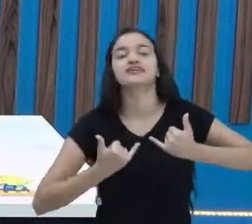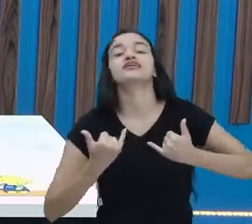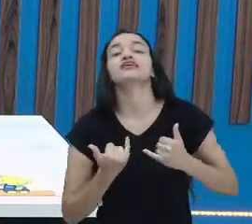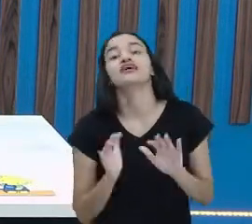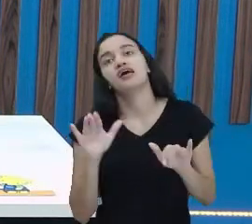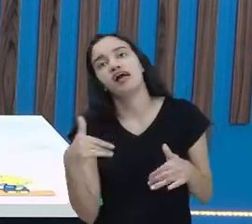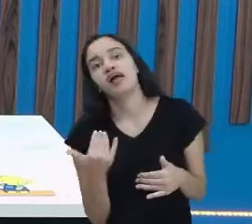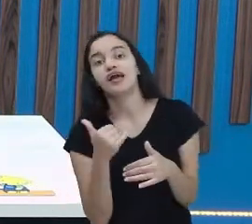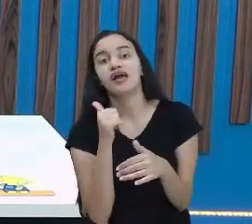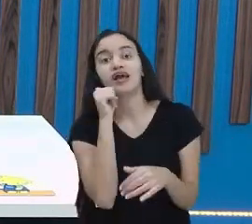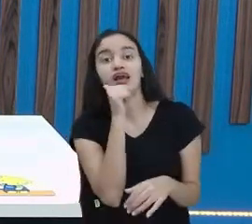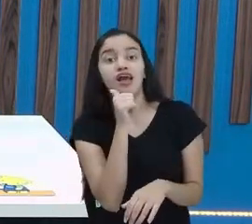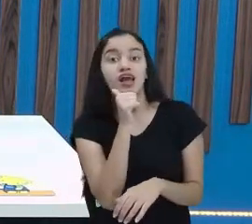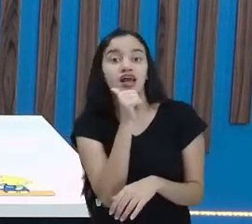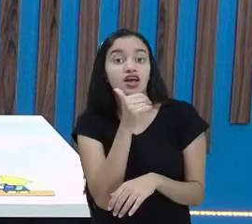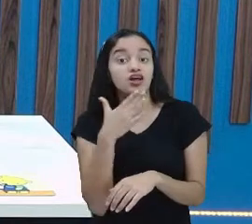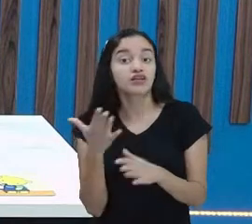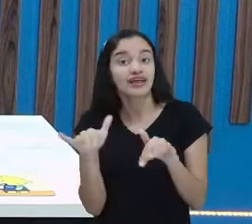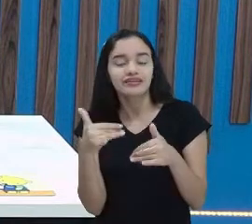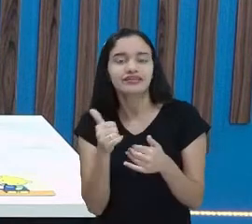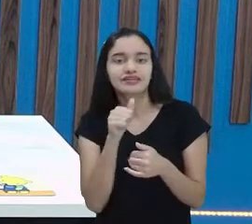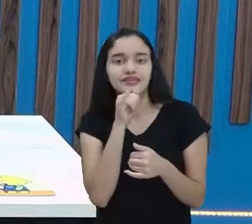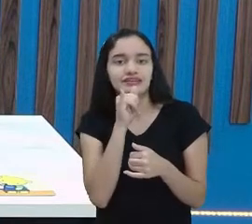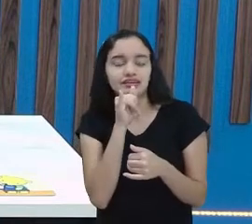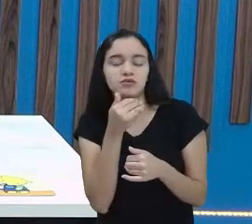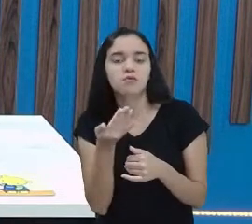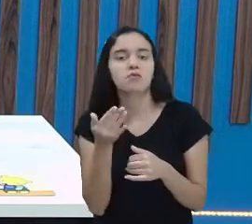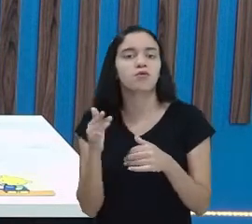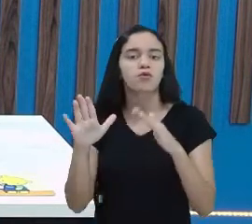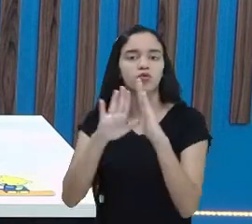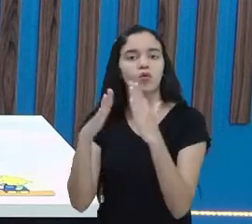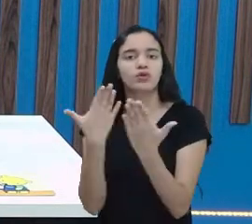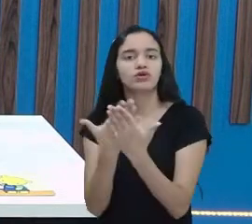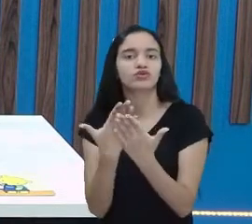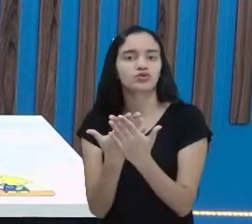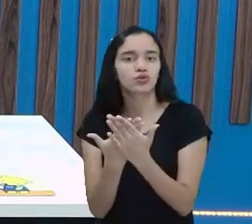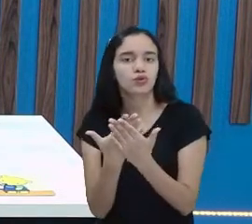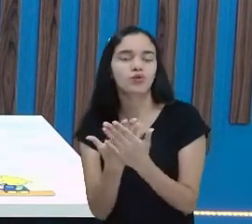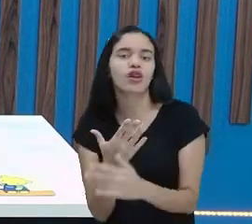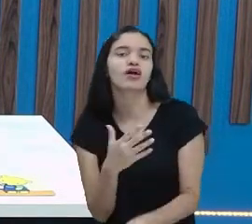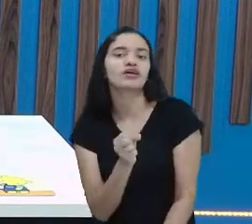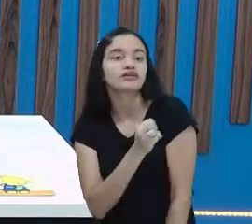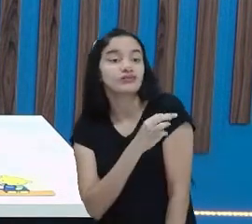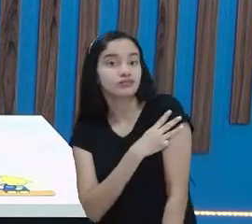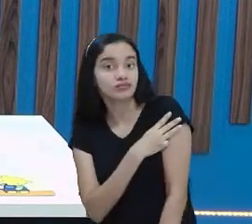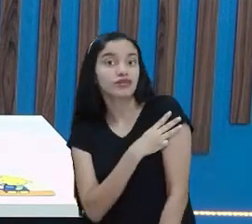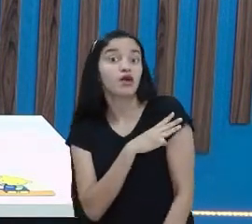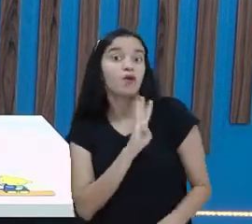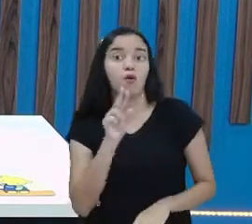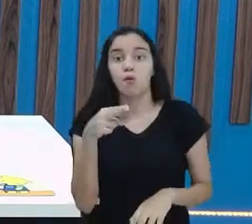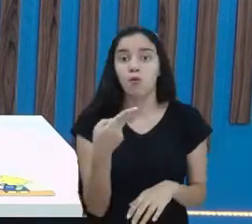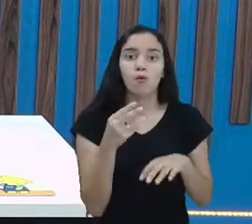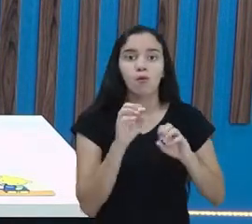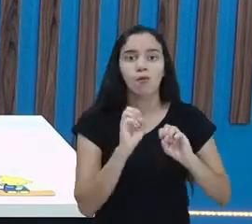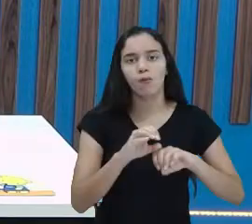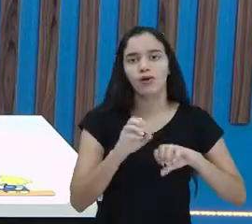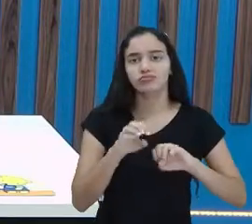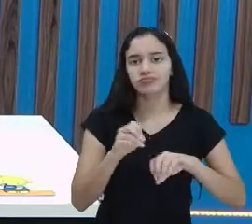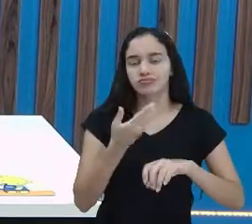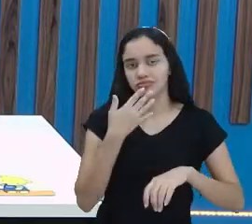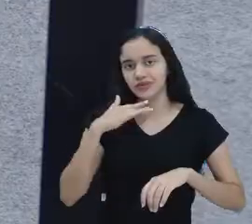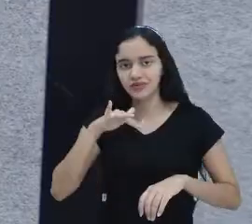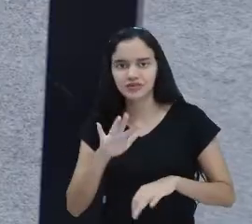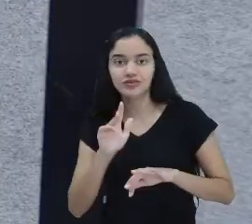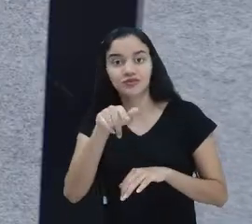que é nos fundamentais, né, Fundamental 1, possa ser que tenha se lá tiver educação infantil. Se não, mas você brinca de uma